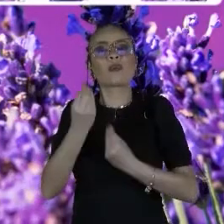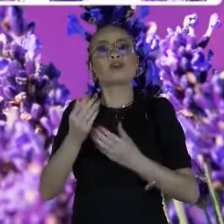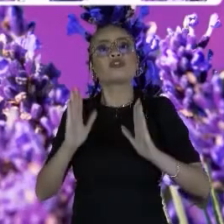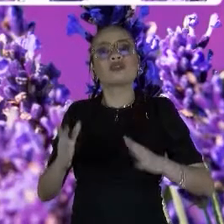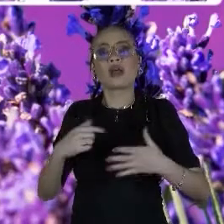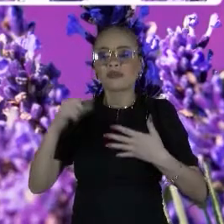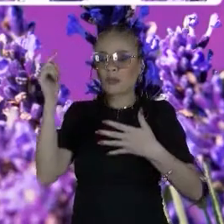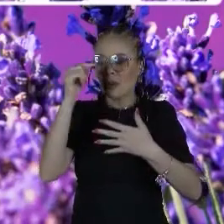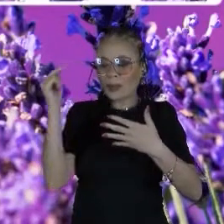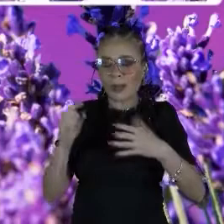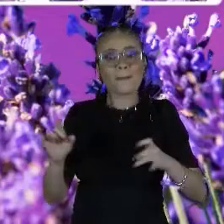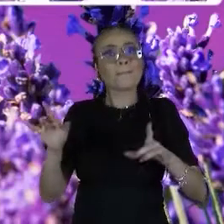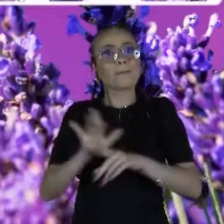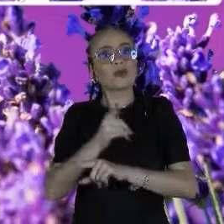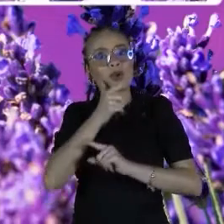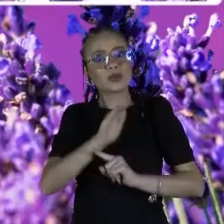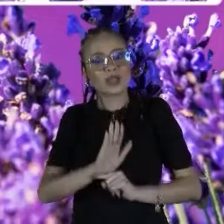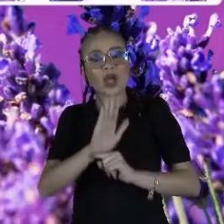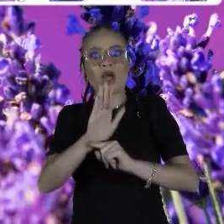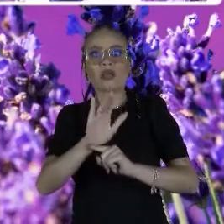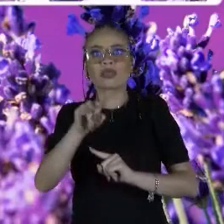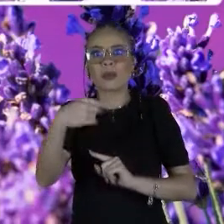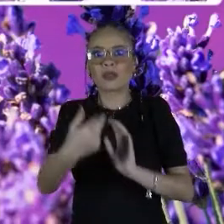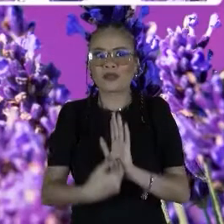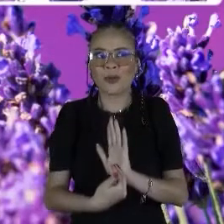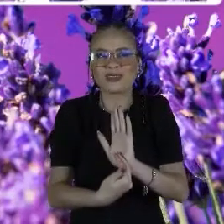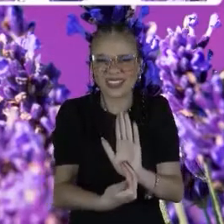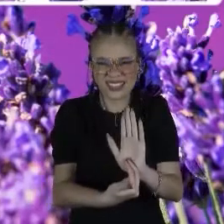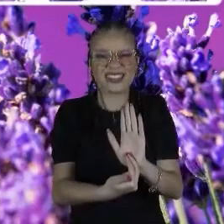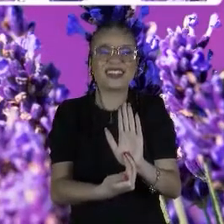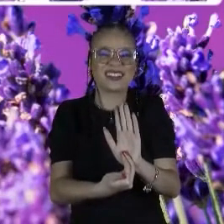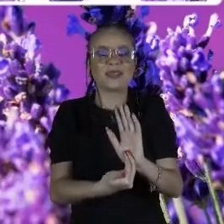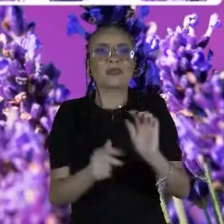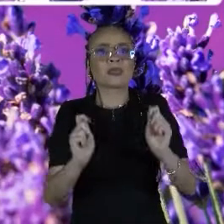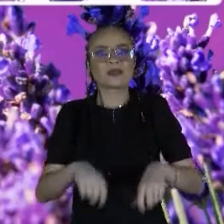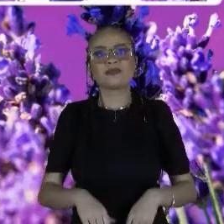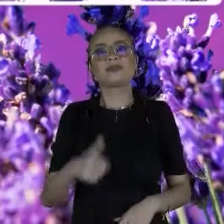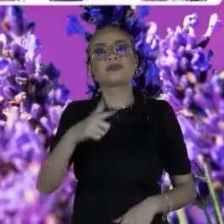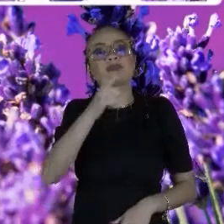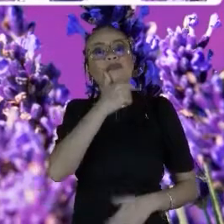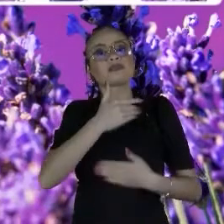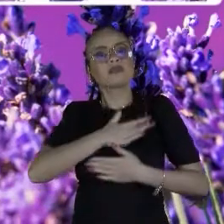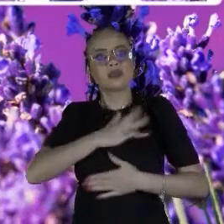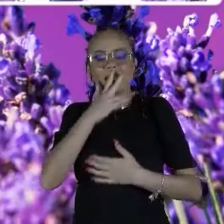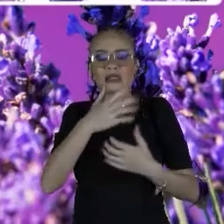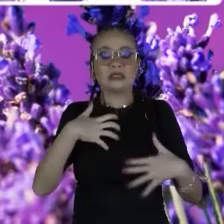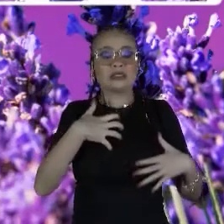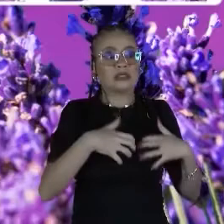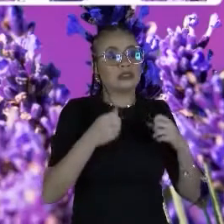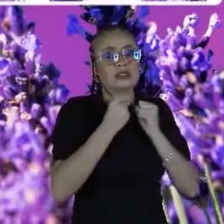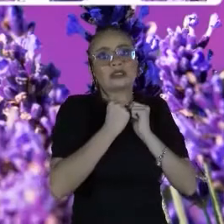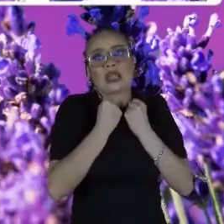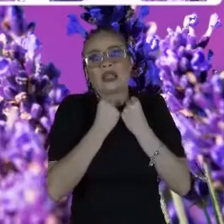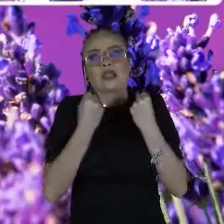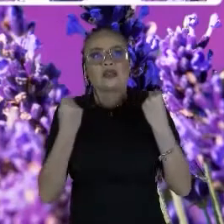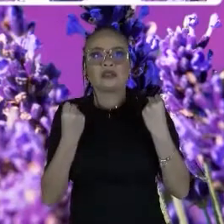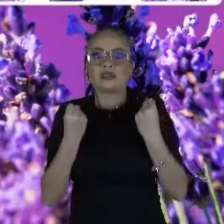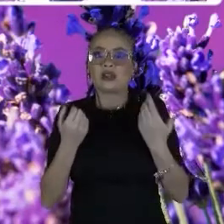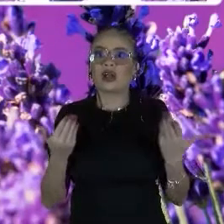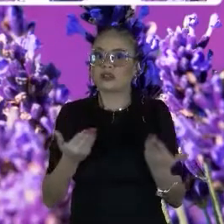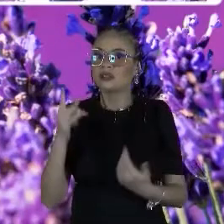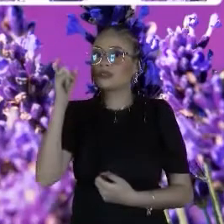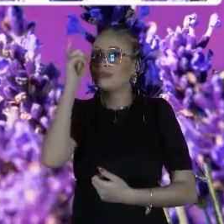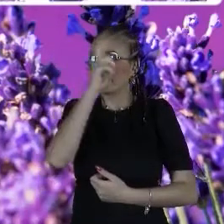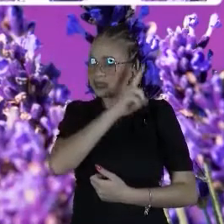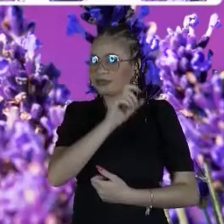já montado preparativo você não vê logo mais né no descanso e controle de estresse tem sido algo quase impossível